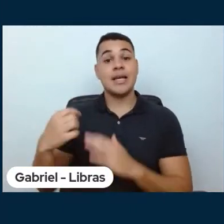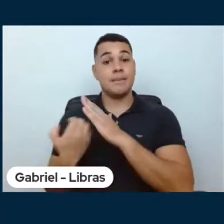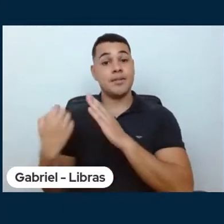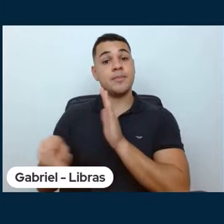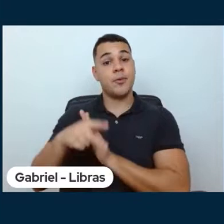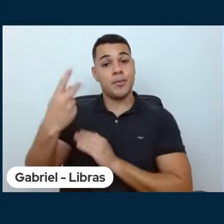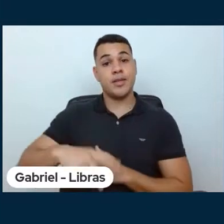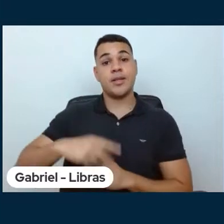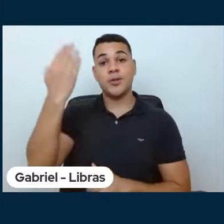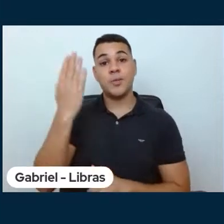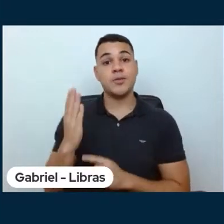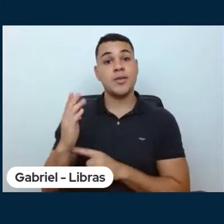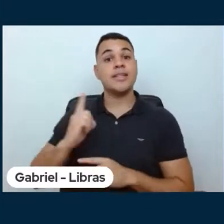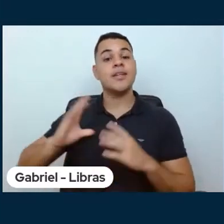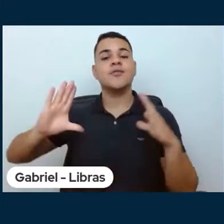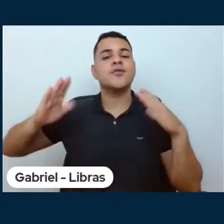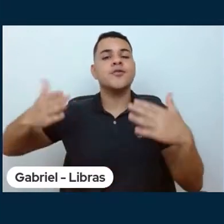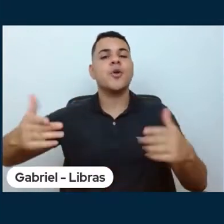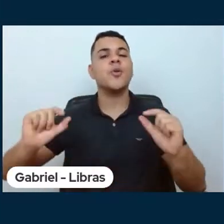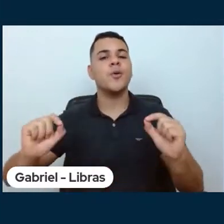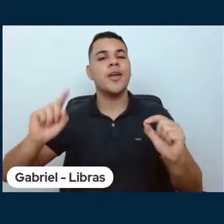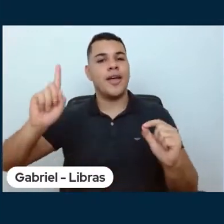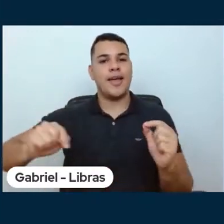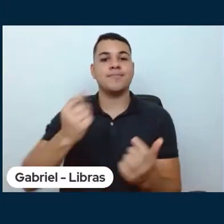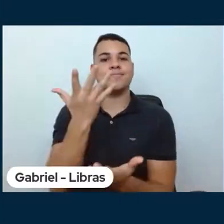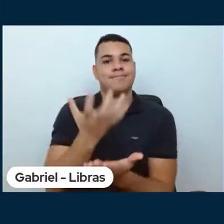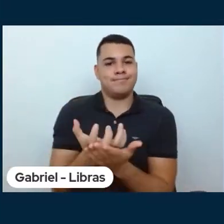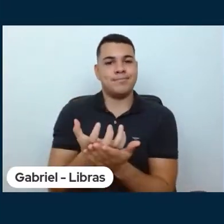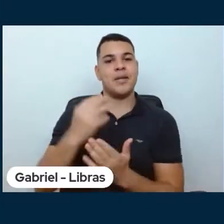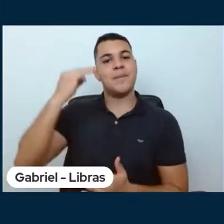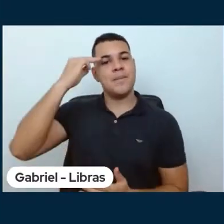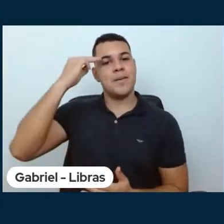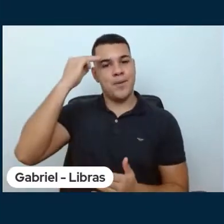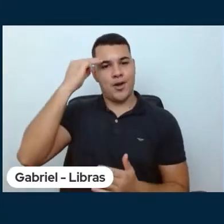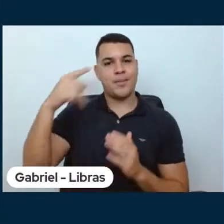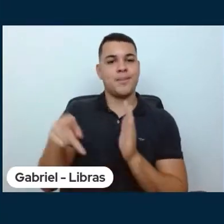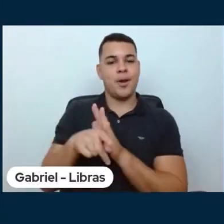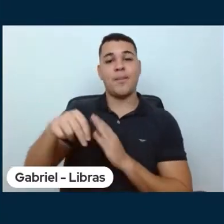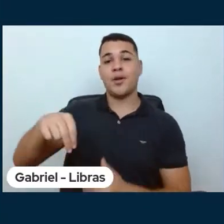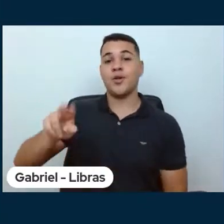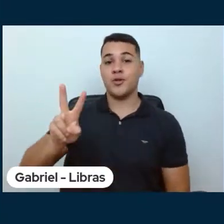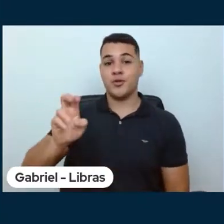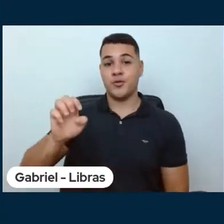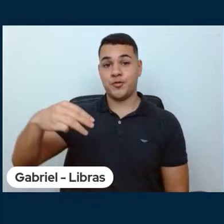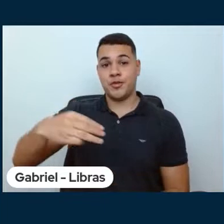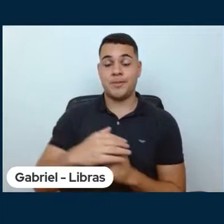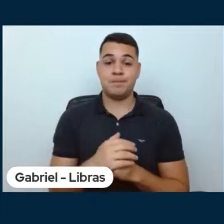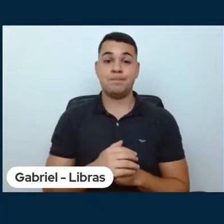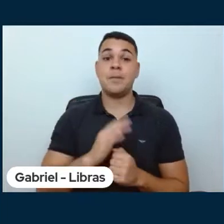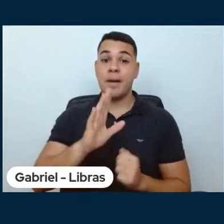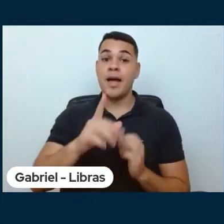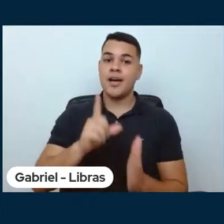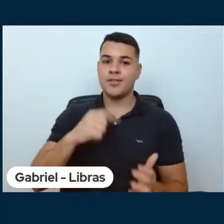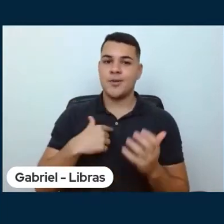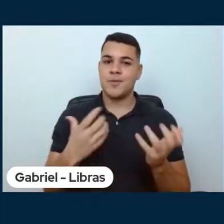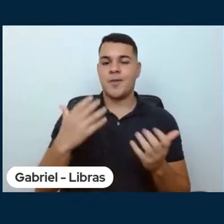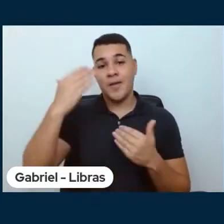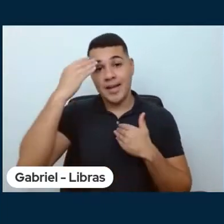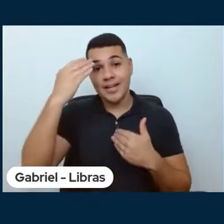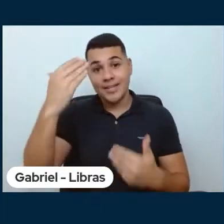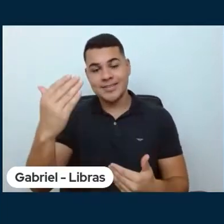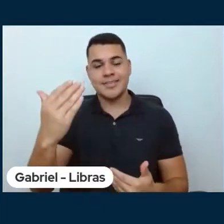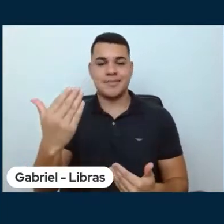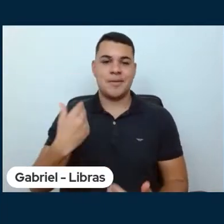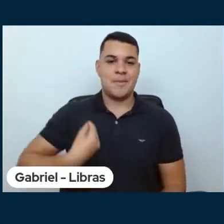em computação em nuvem. E antes de mais nada, quero agradecer a oportunidade de poder participar deste evento. E nesse início,